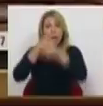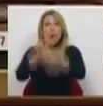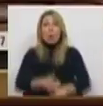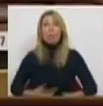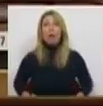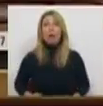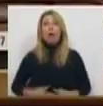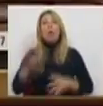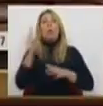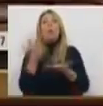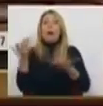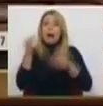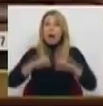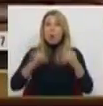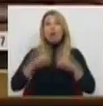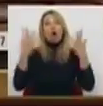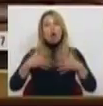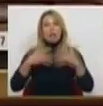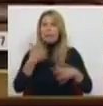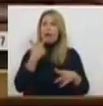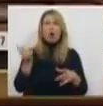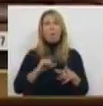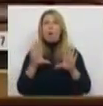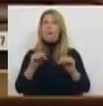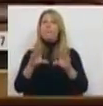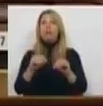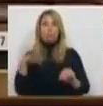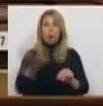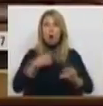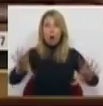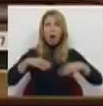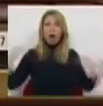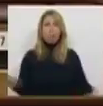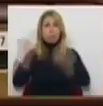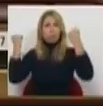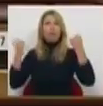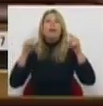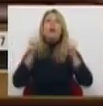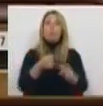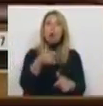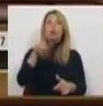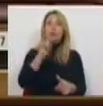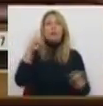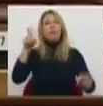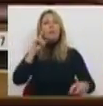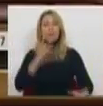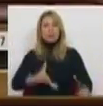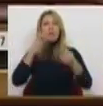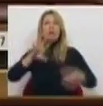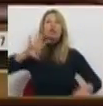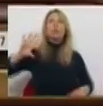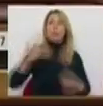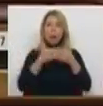não pode ser mexido. E é isso que nós não aceitamos. O Bloco de Esquerda estará na defesa do país, na linha da frente contra